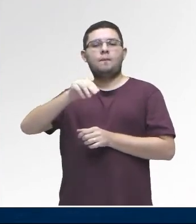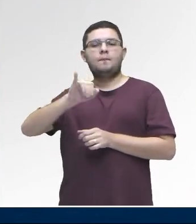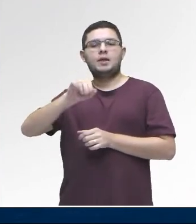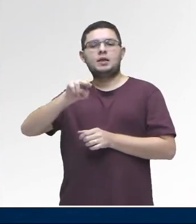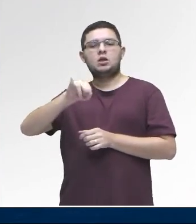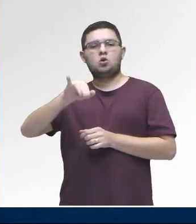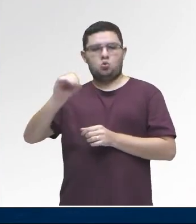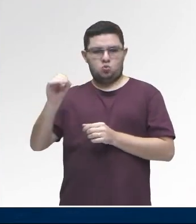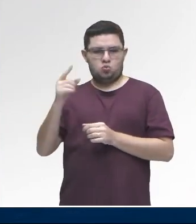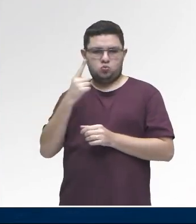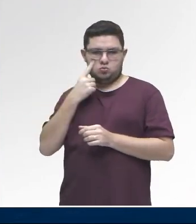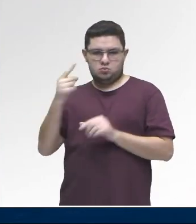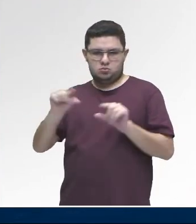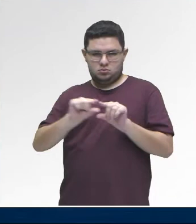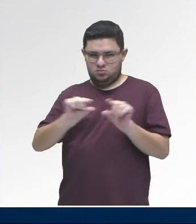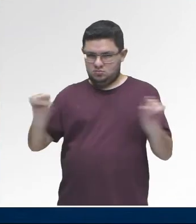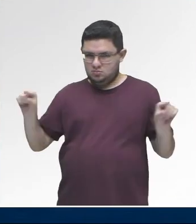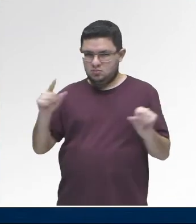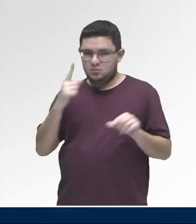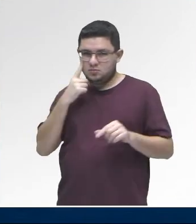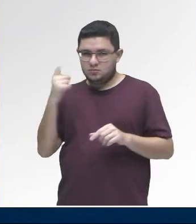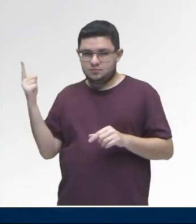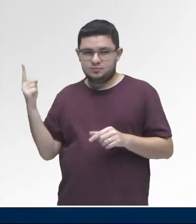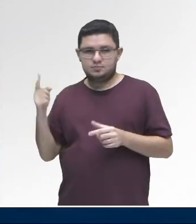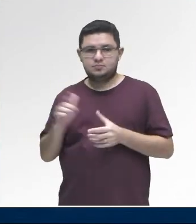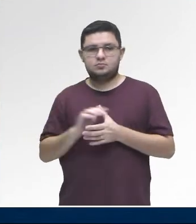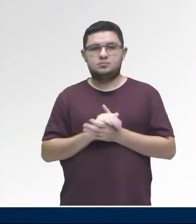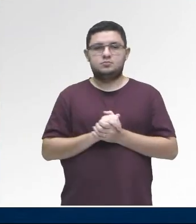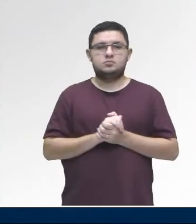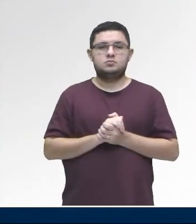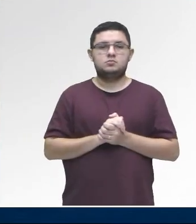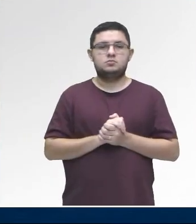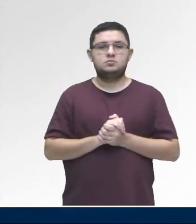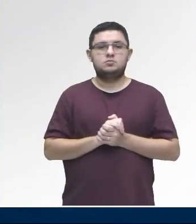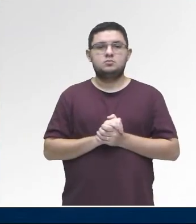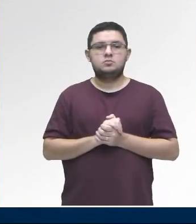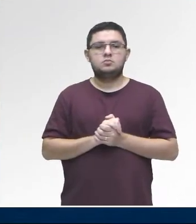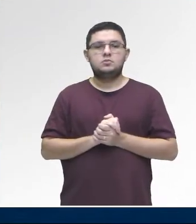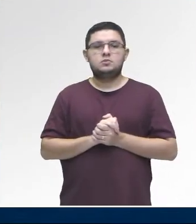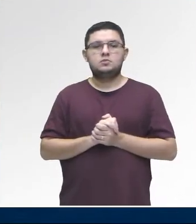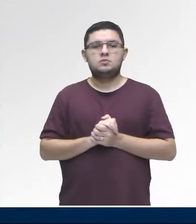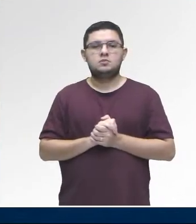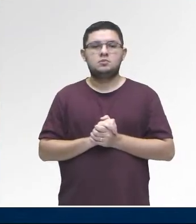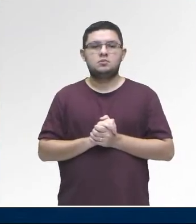é a ionização, e sim a